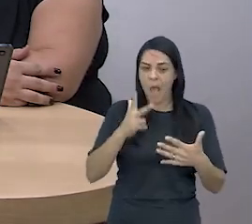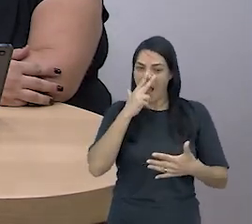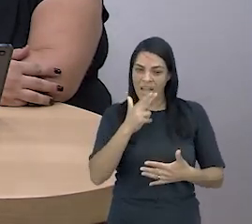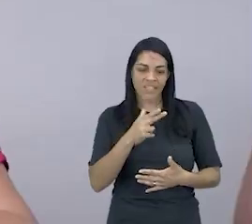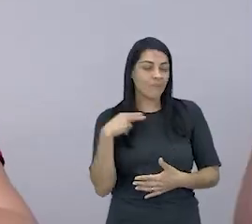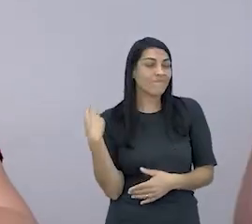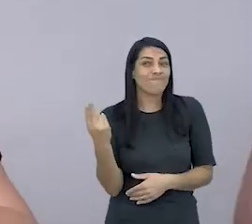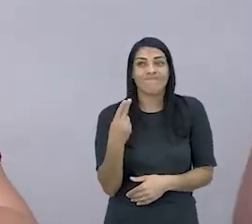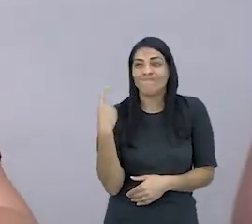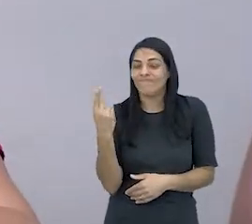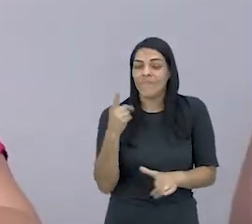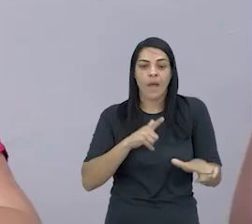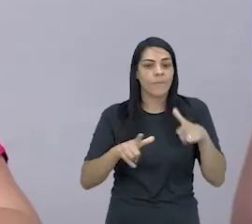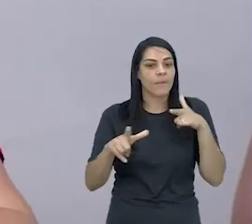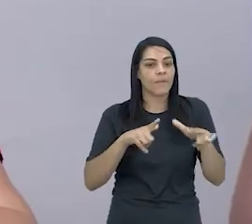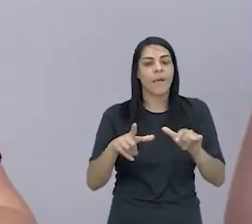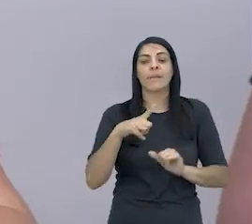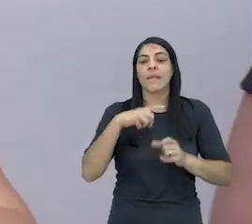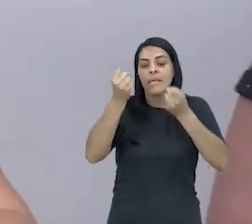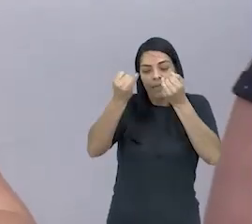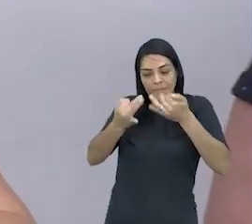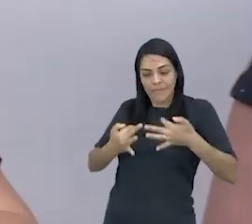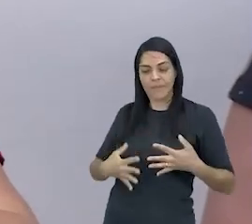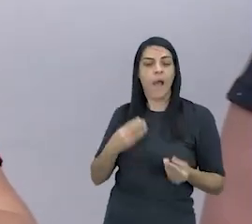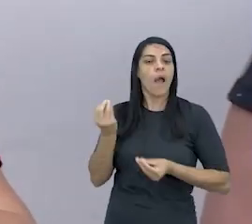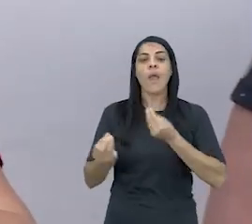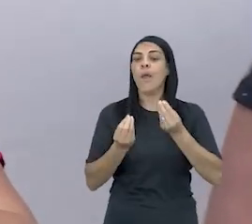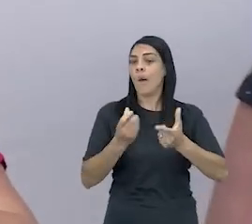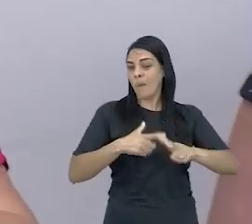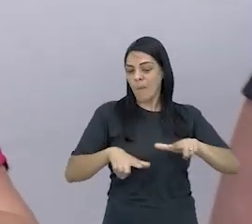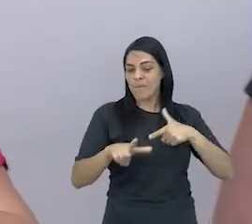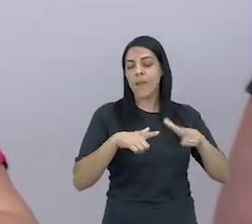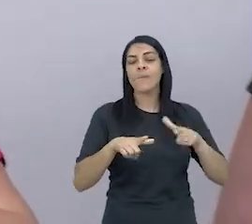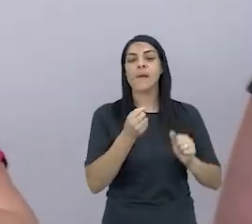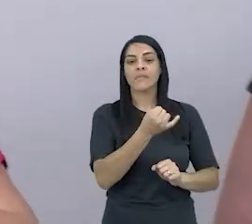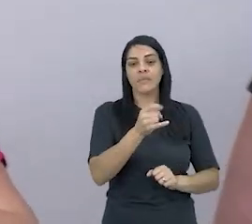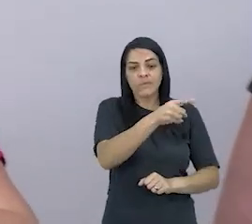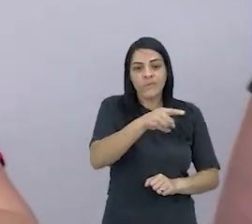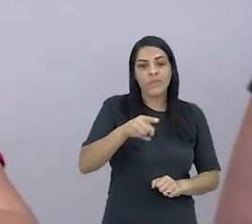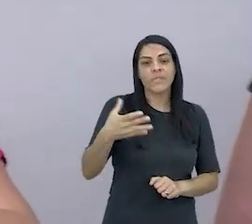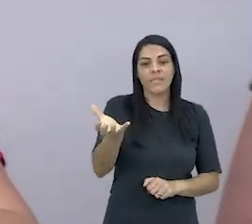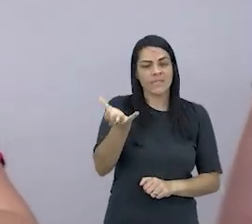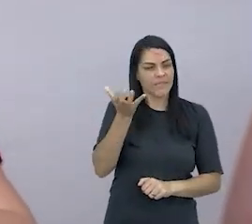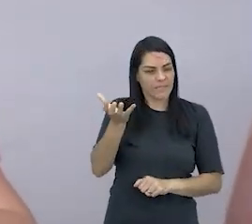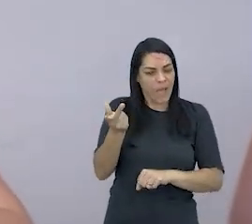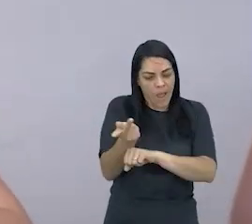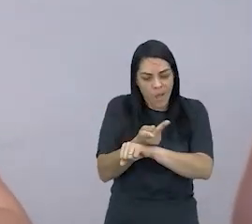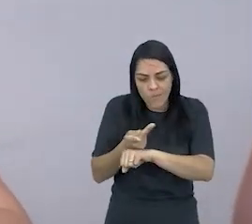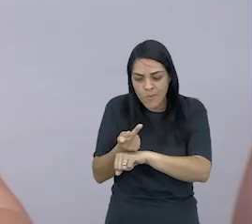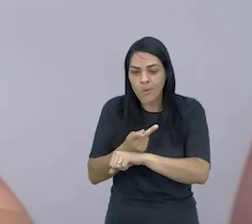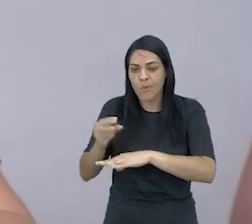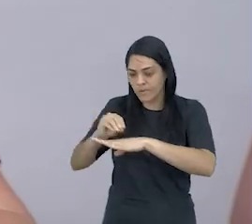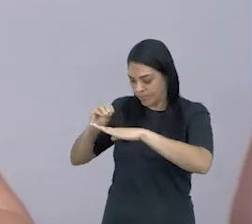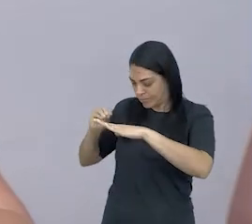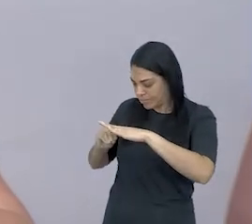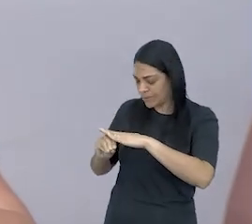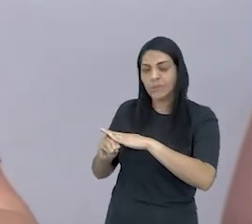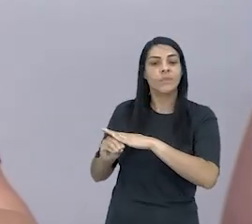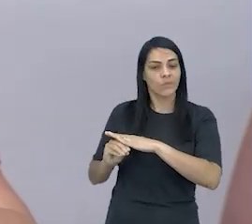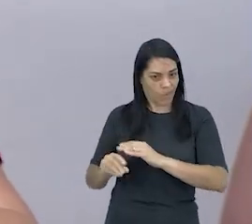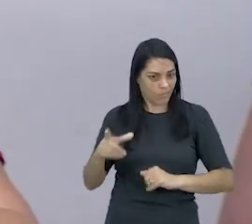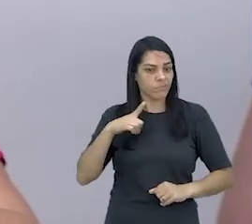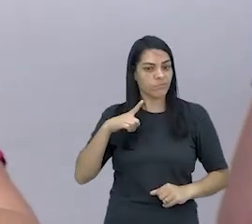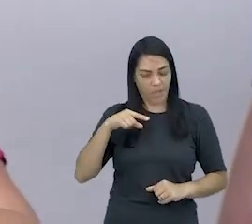Doane dá uma boa explicação sobre como trabalhar isso. Então, se vocês quiserem ir lá, tá procurando no repositório, né? Com certeza.